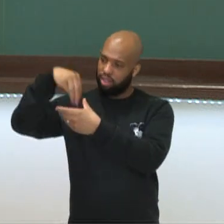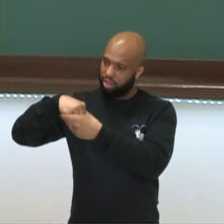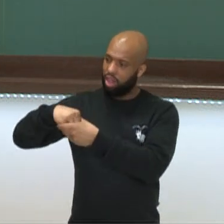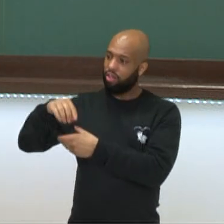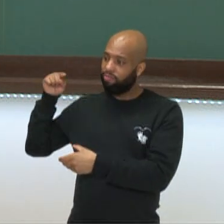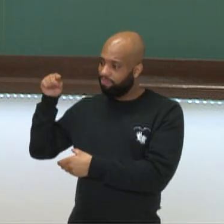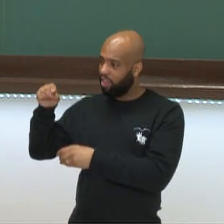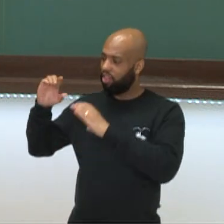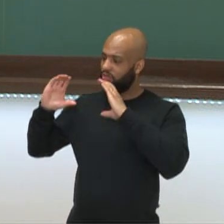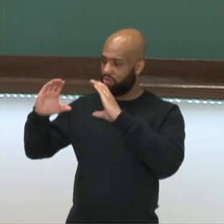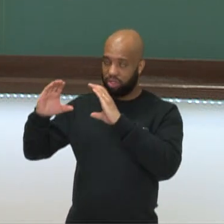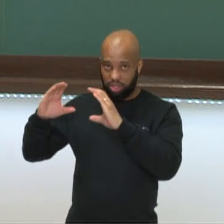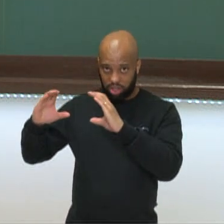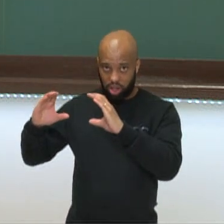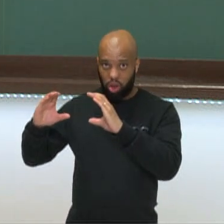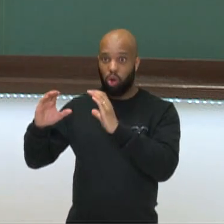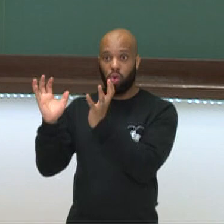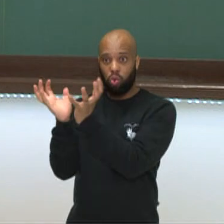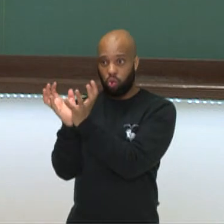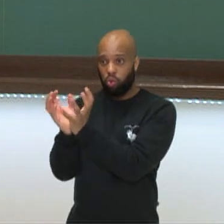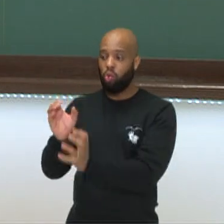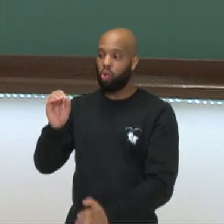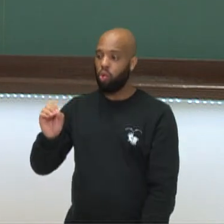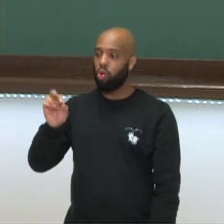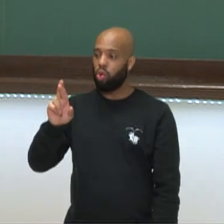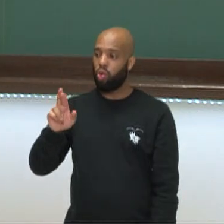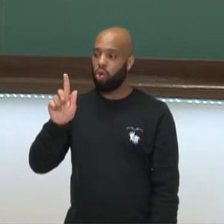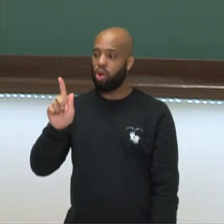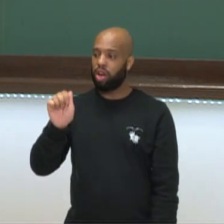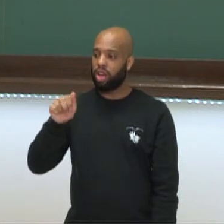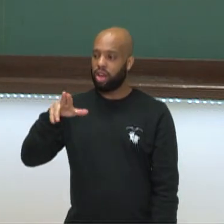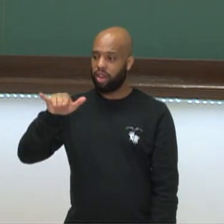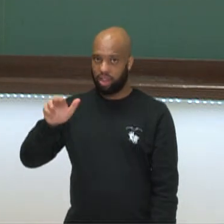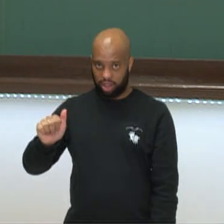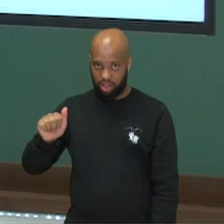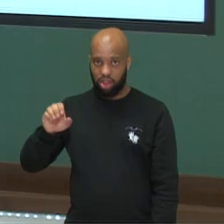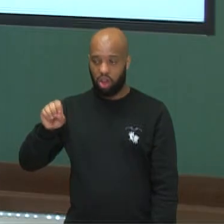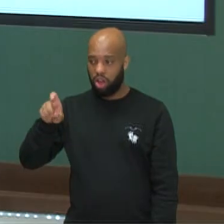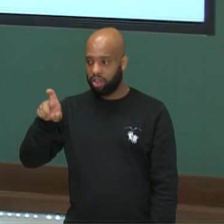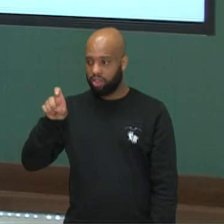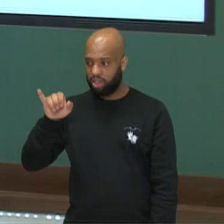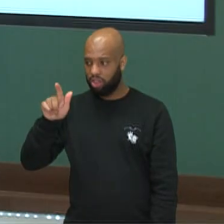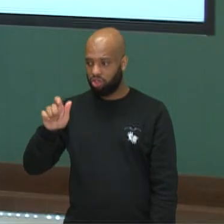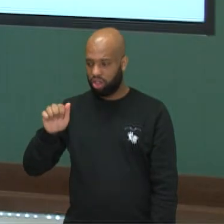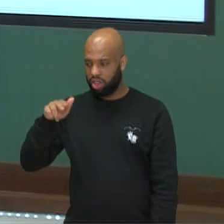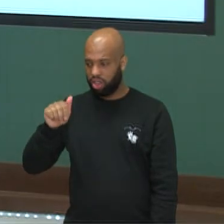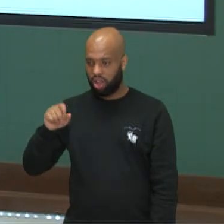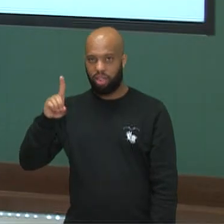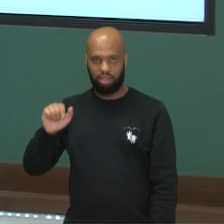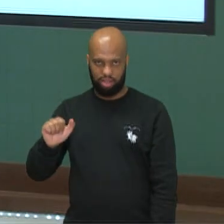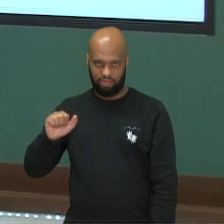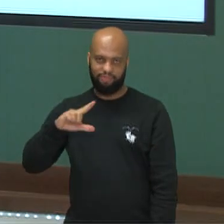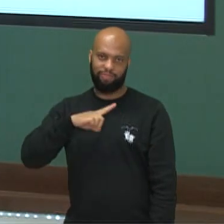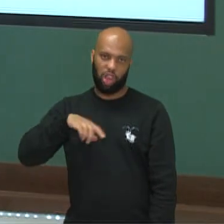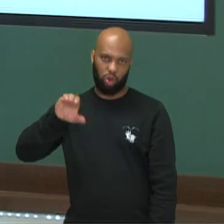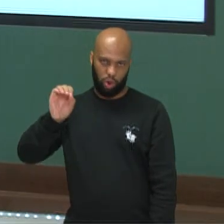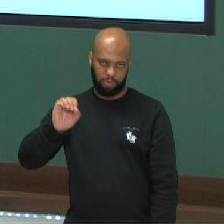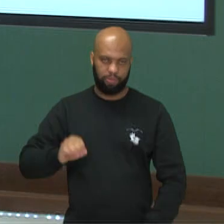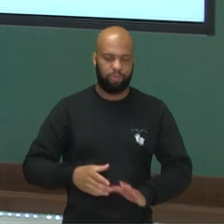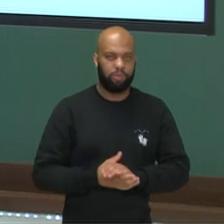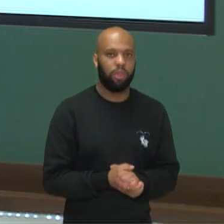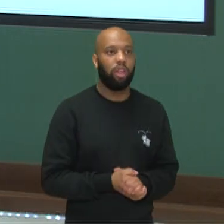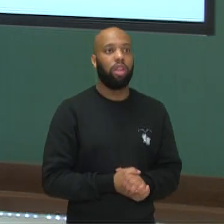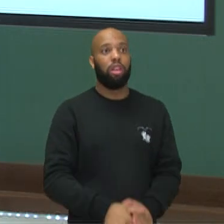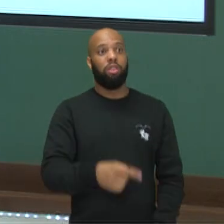desta função orgânica oxigenada. Veja aqui as principais das quais nós iremos